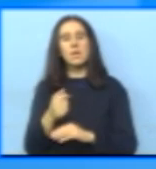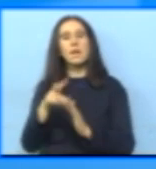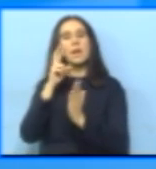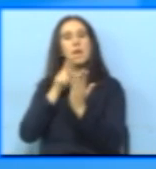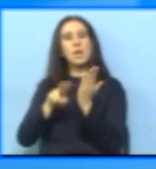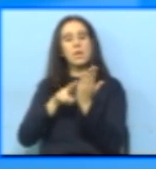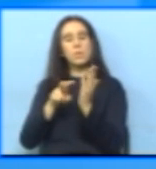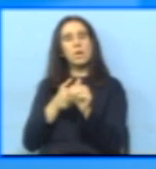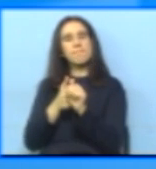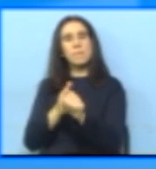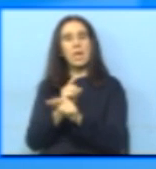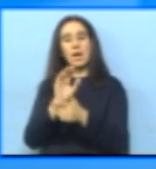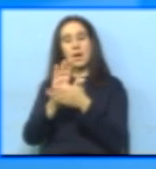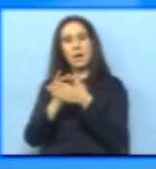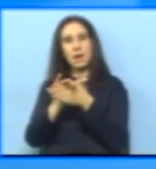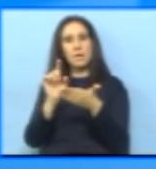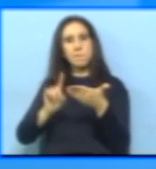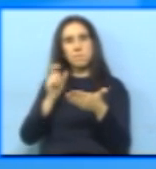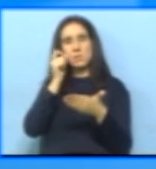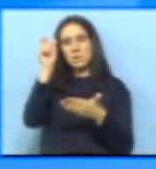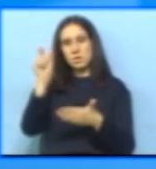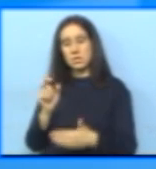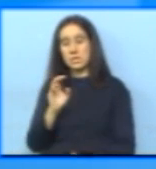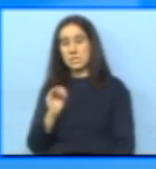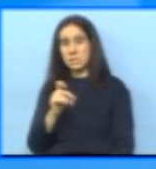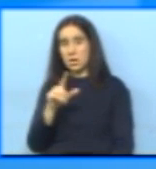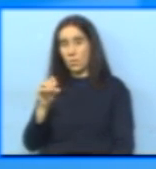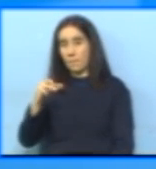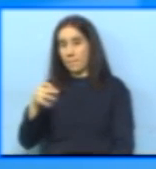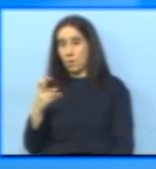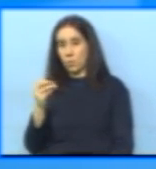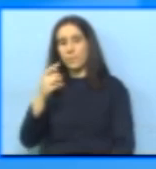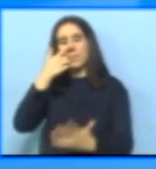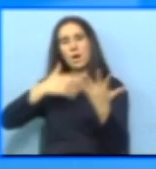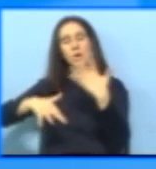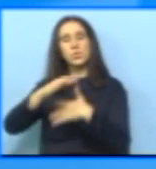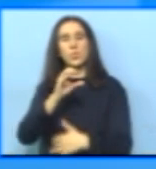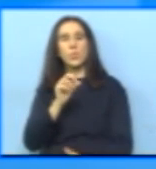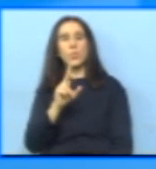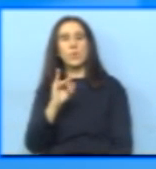exatamente desta primeira carta de São Paulo aos Coríntios. A chegada de Paulo a Corinto